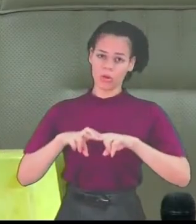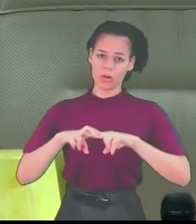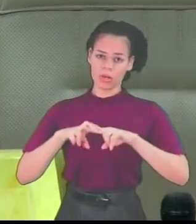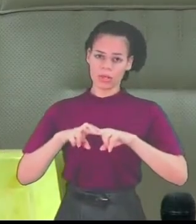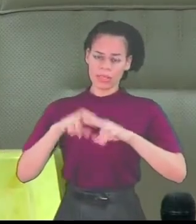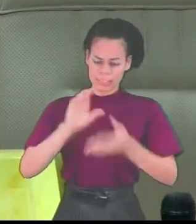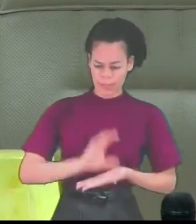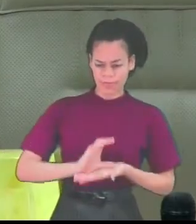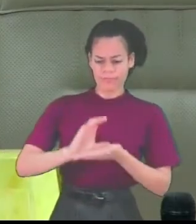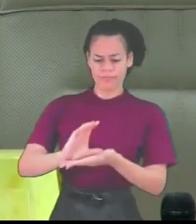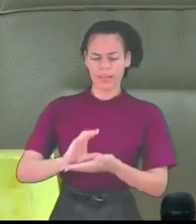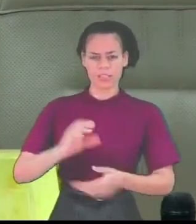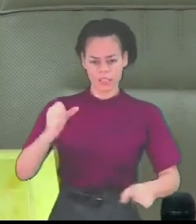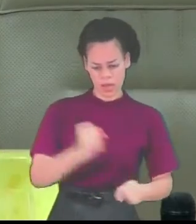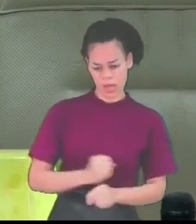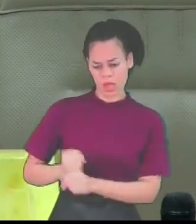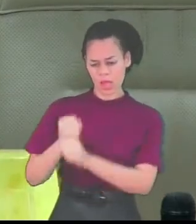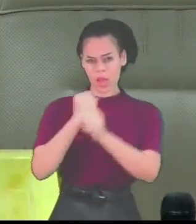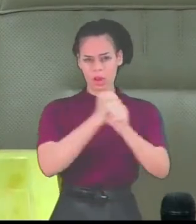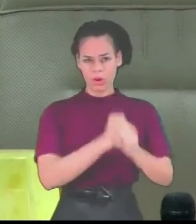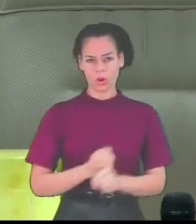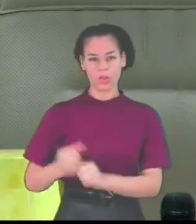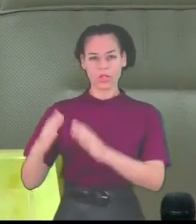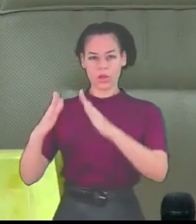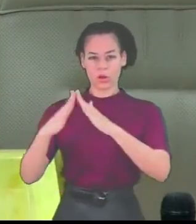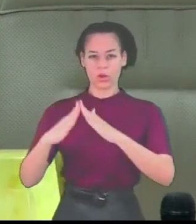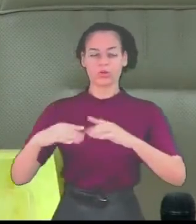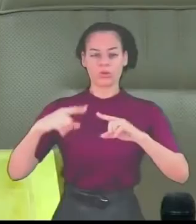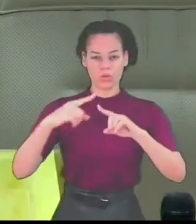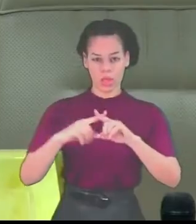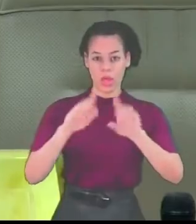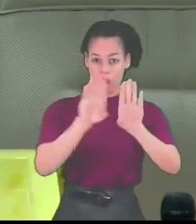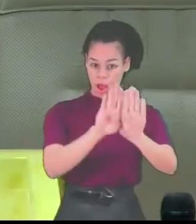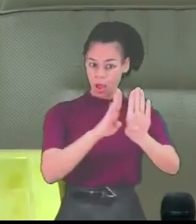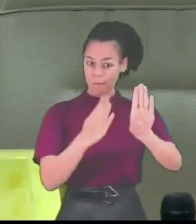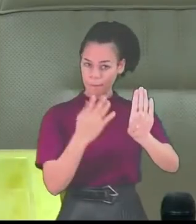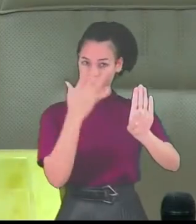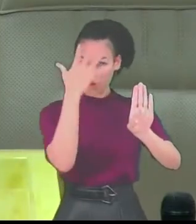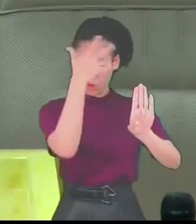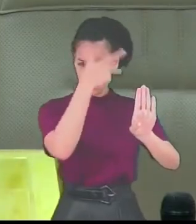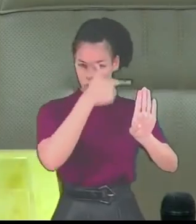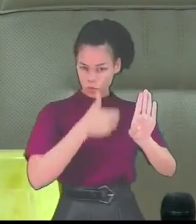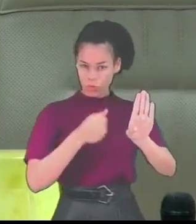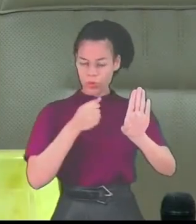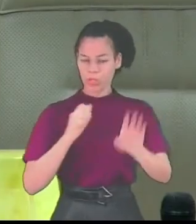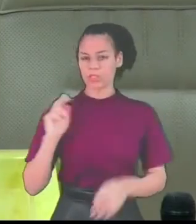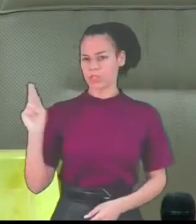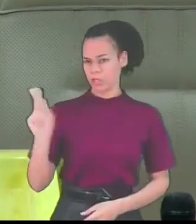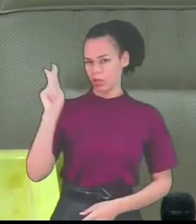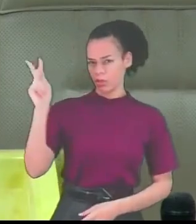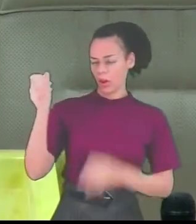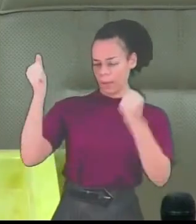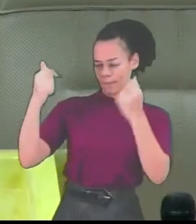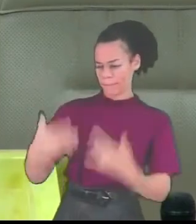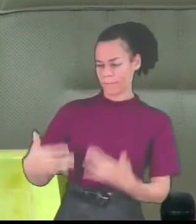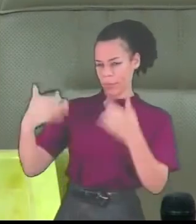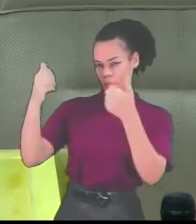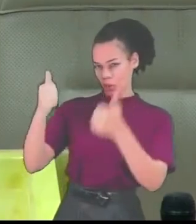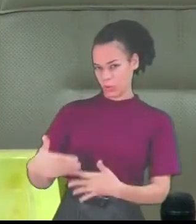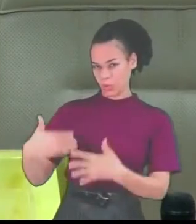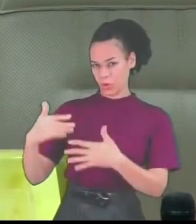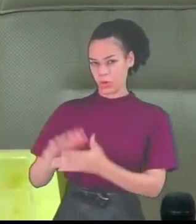investe no templo a porta formosa segundo conta-se a história foi trazida de